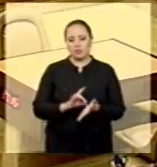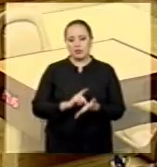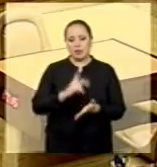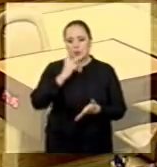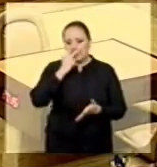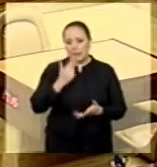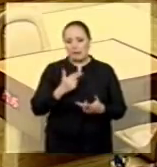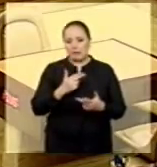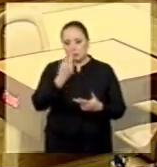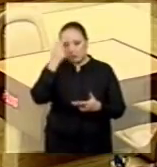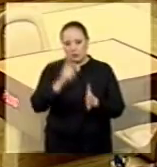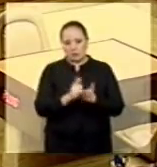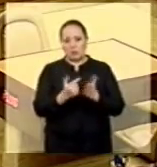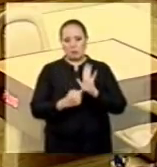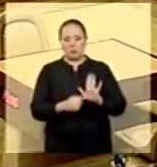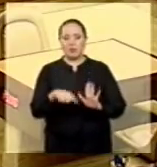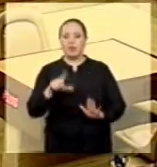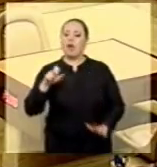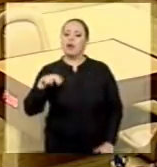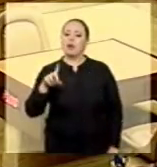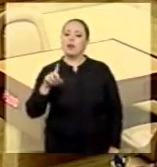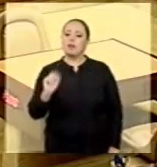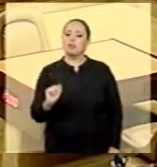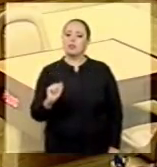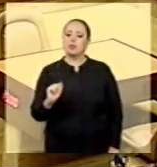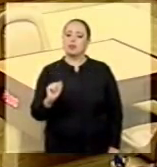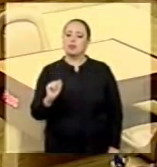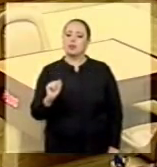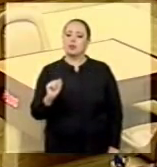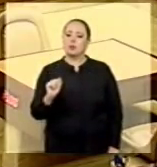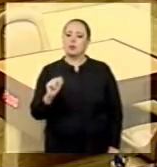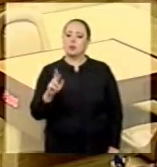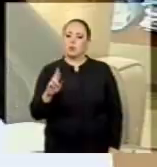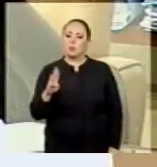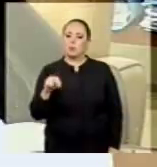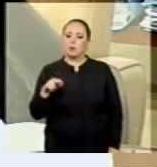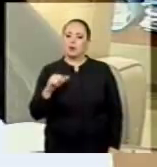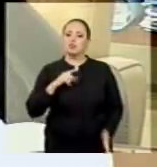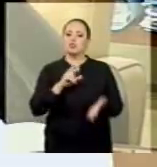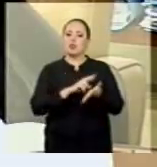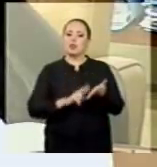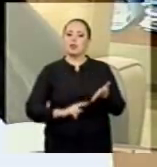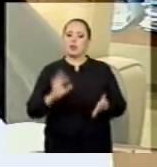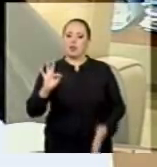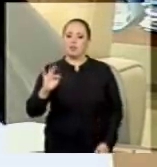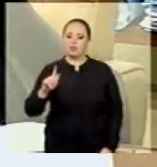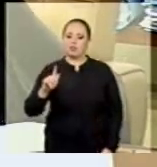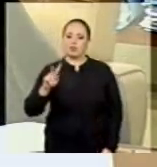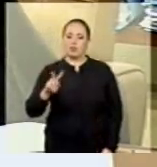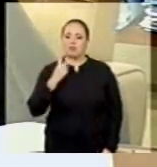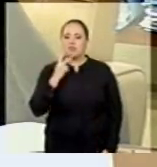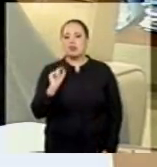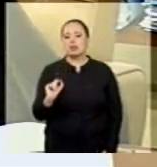urbanas. Nós vimos, não faz muito tempo, um relatório da FGV que chamava a atenção para o